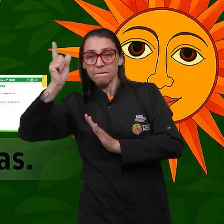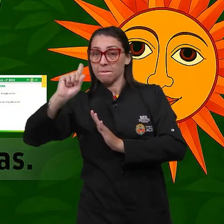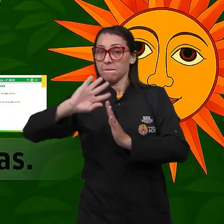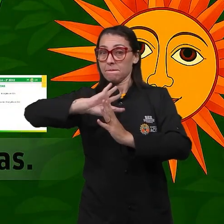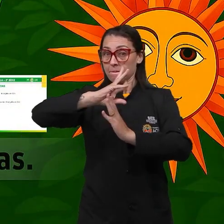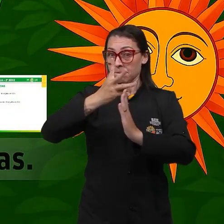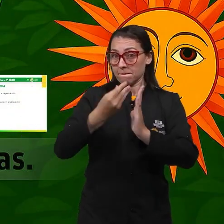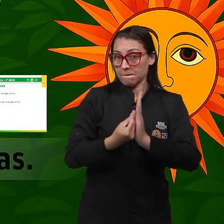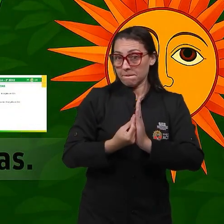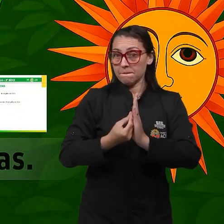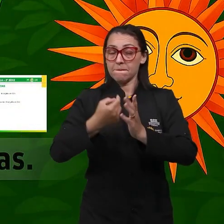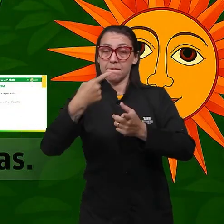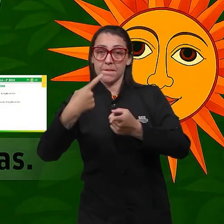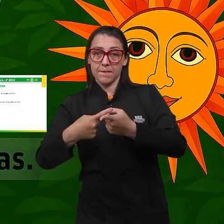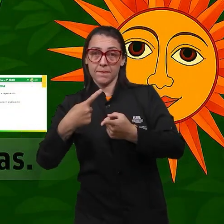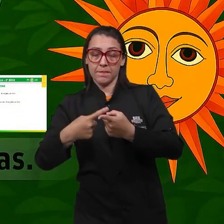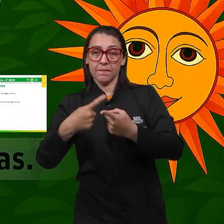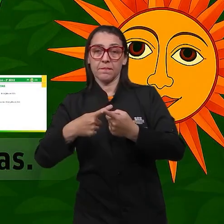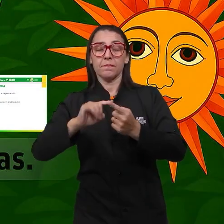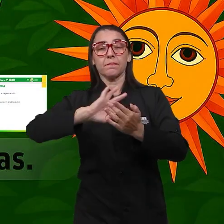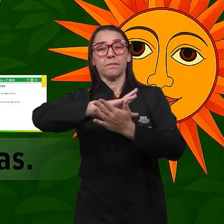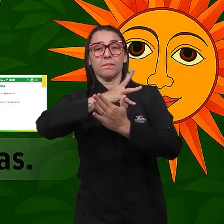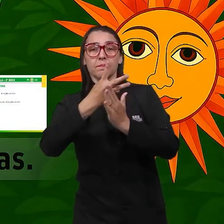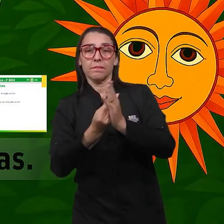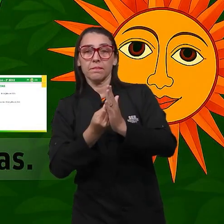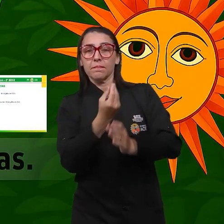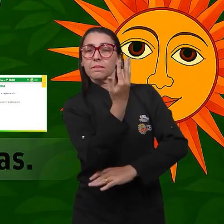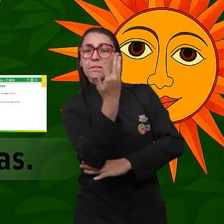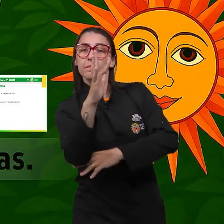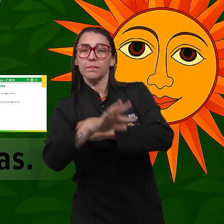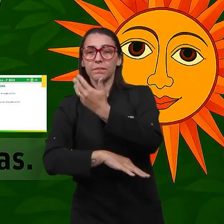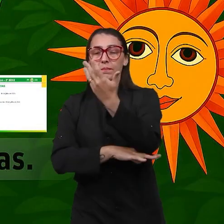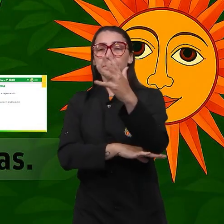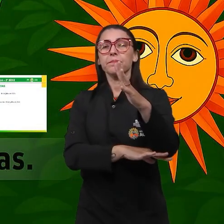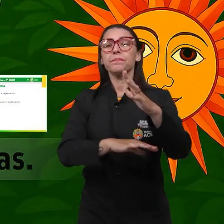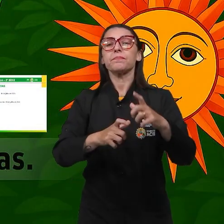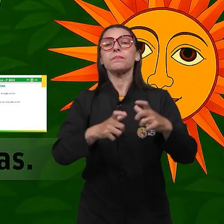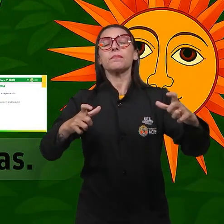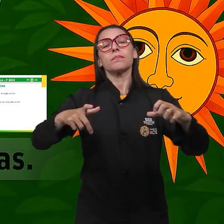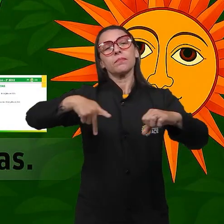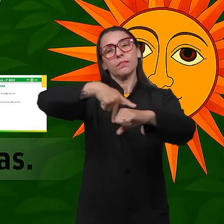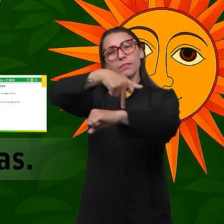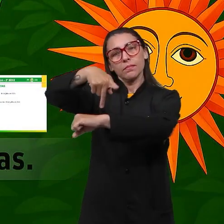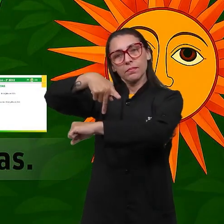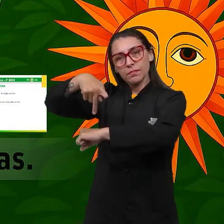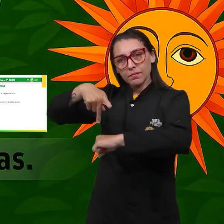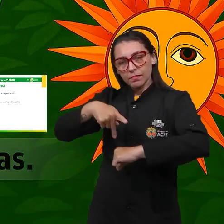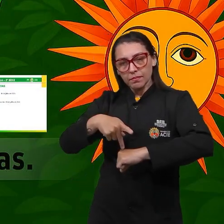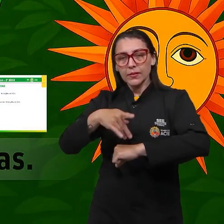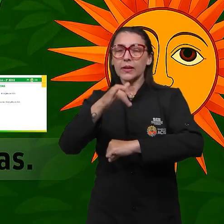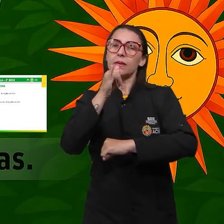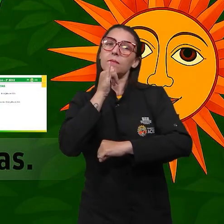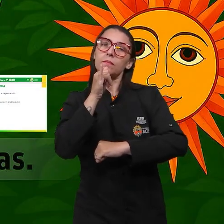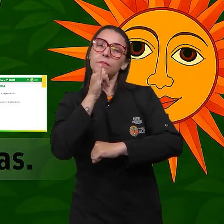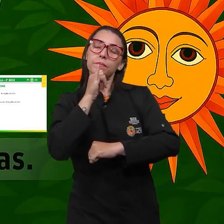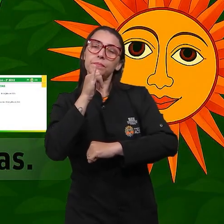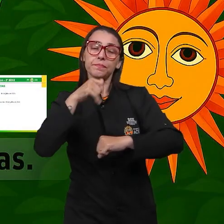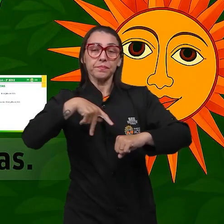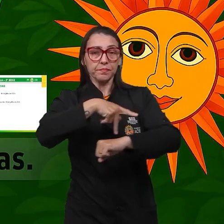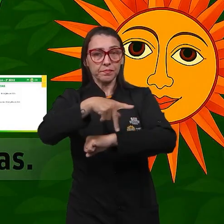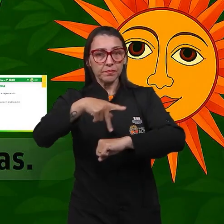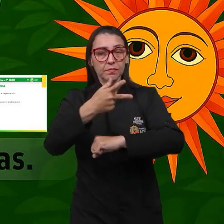que não é verdade, porque a floresta amazônica em si, ela abrange muitos países. Então, por exemplo, dos